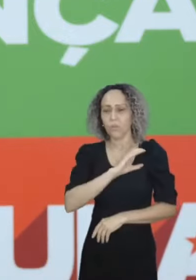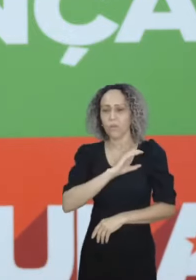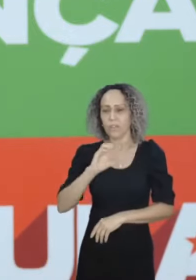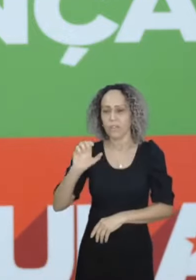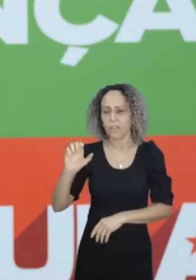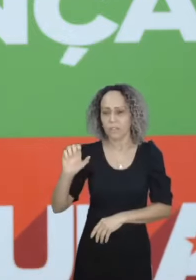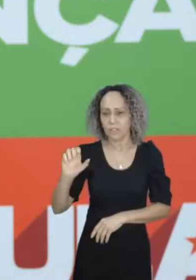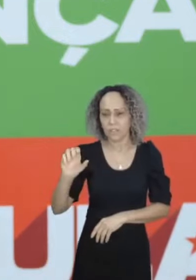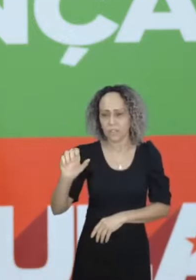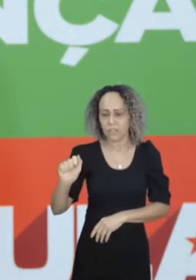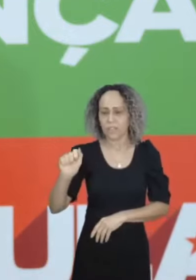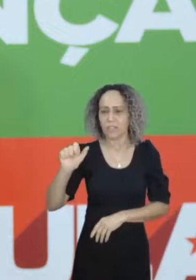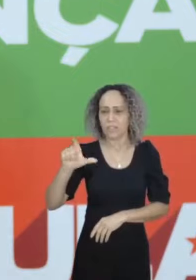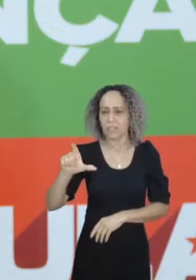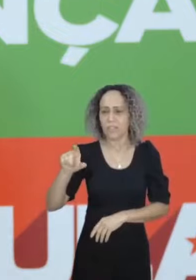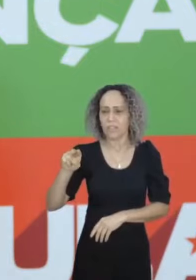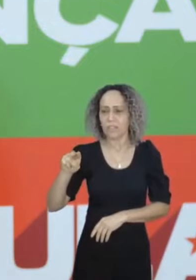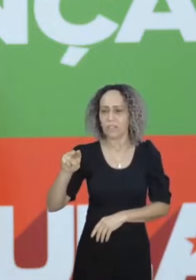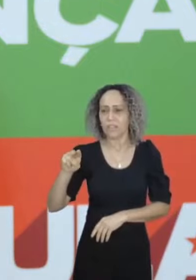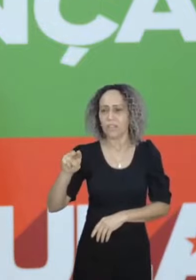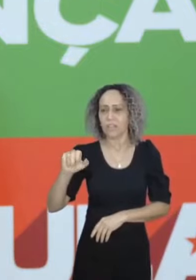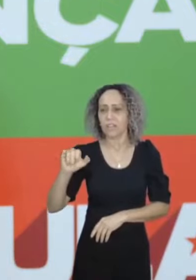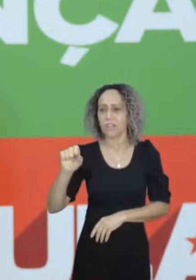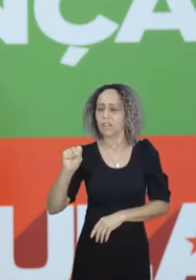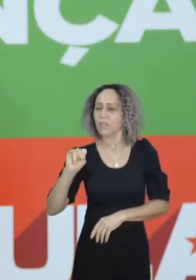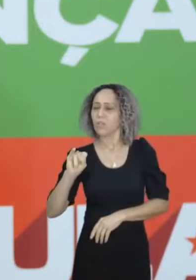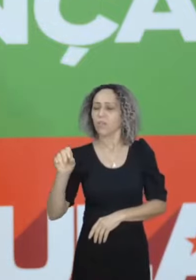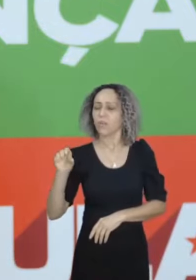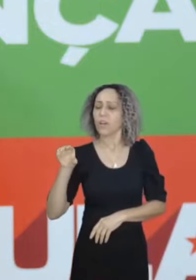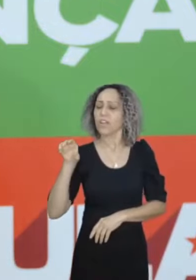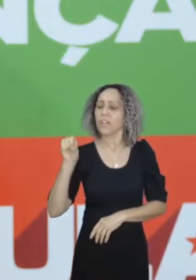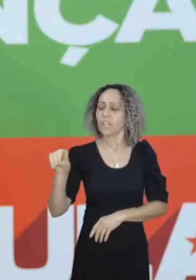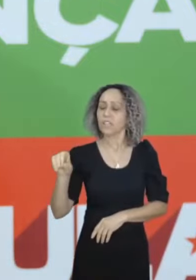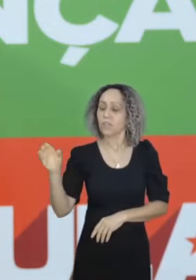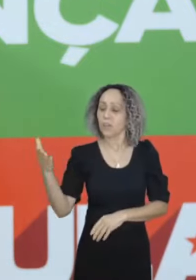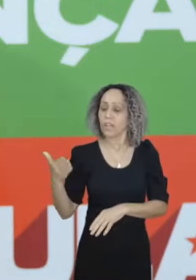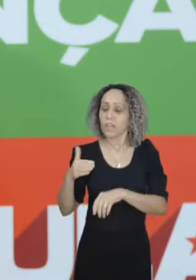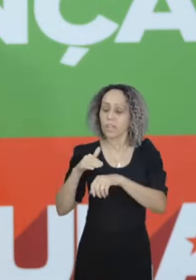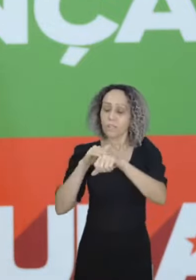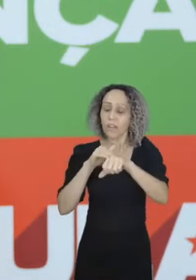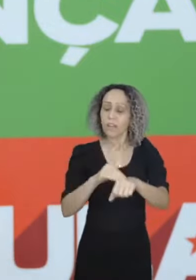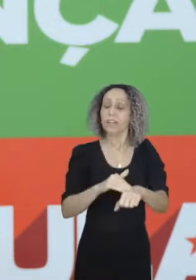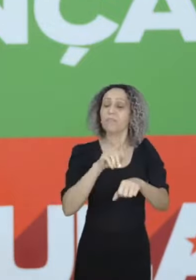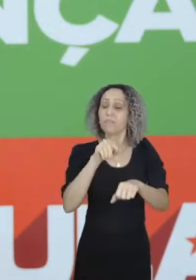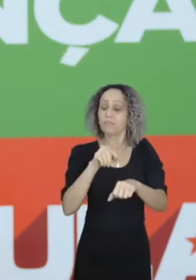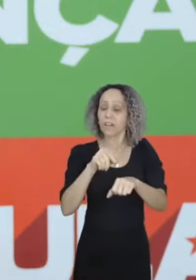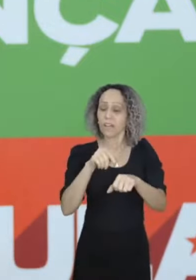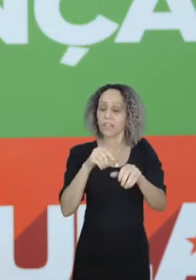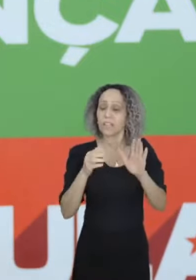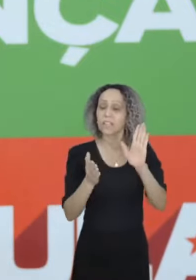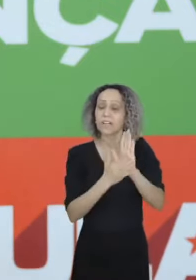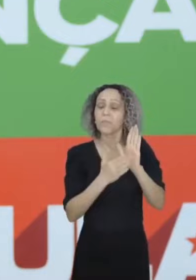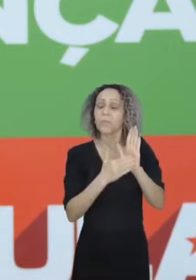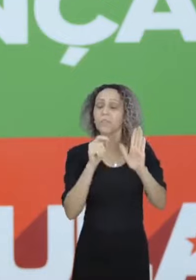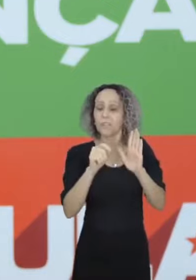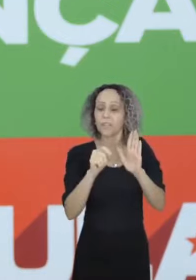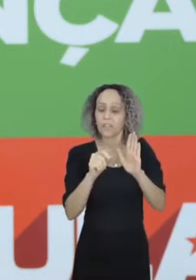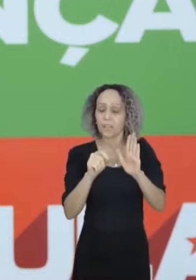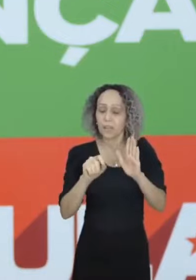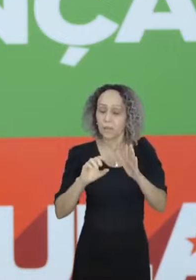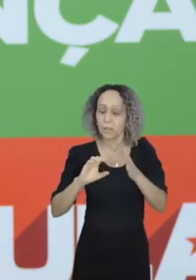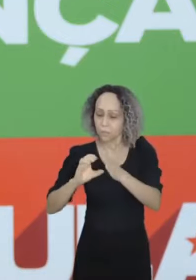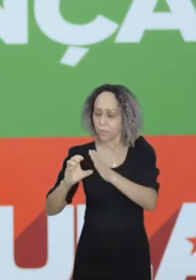nossa candidatura. E isso sendo aprovado, isso vai ser anunciado como um programa de